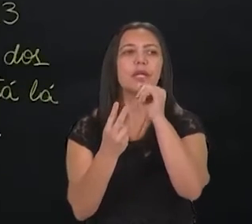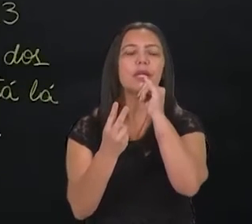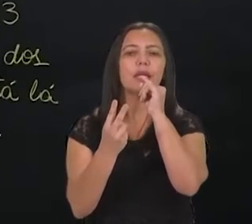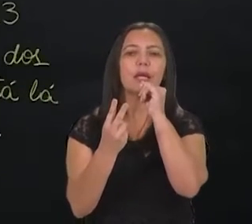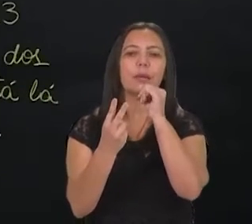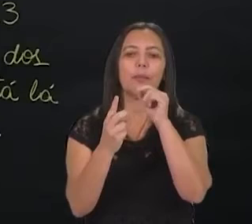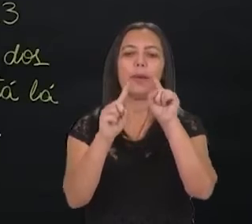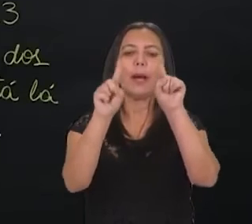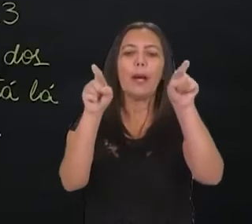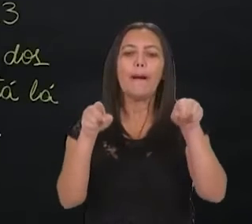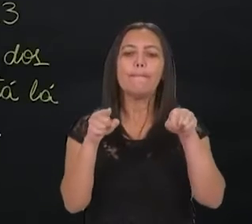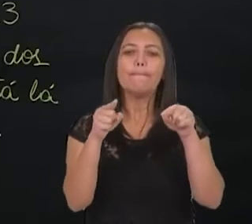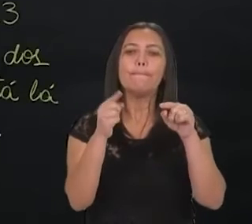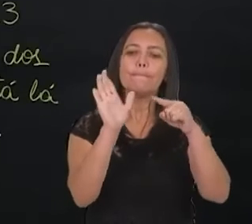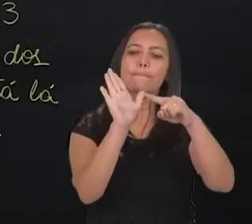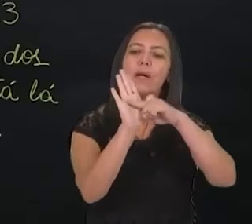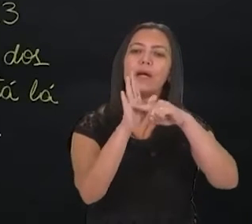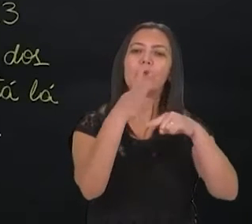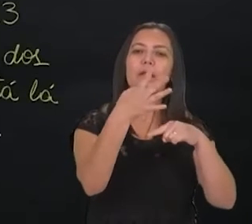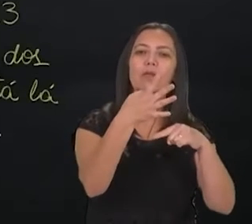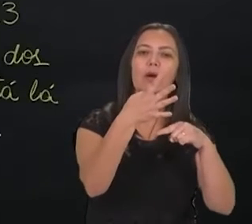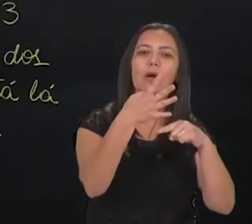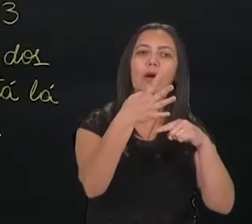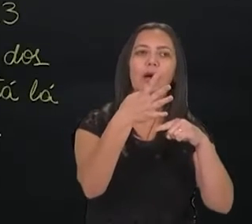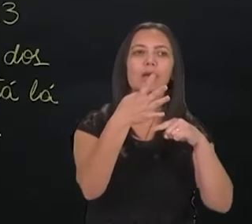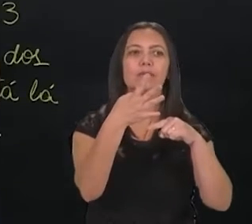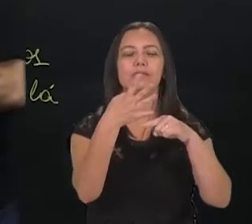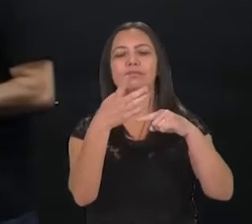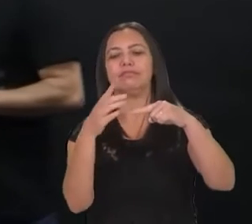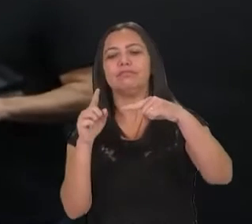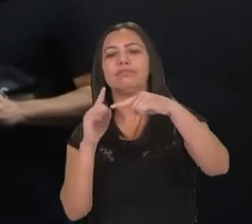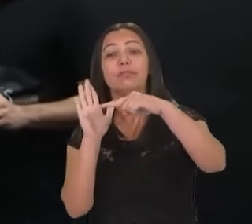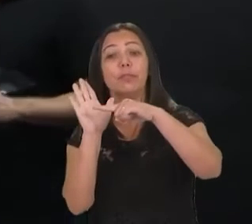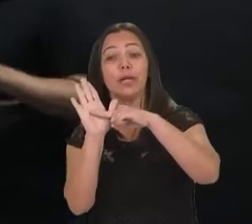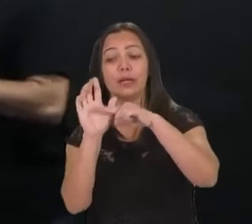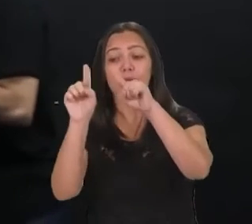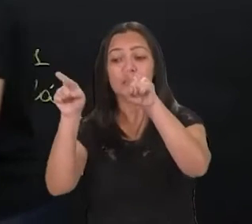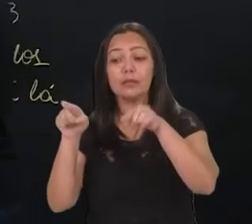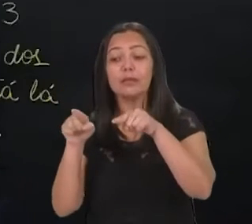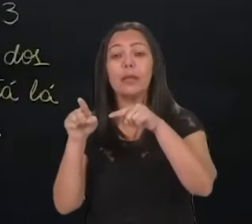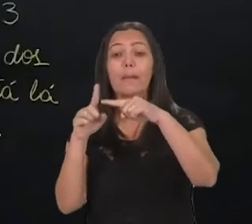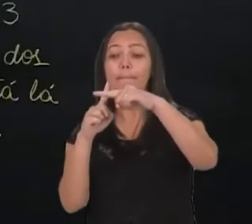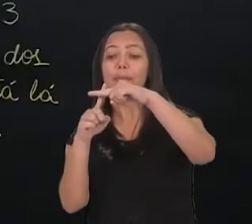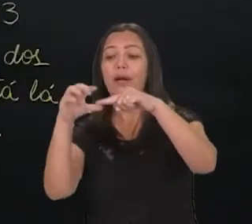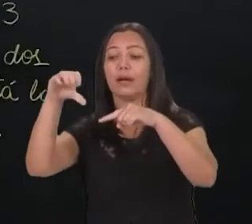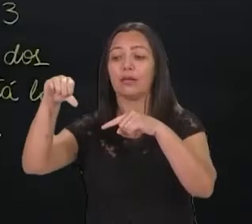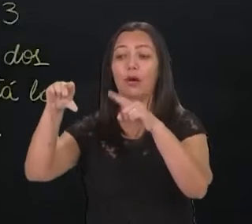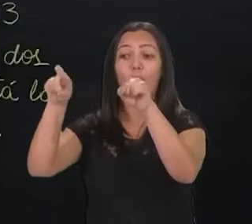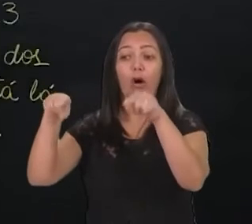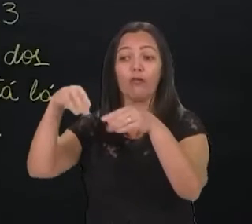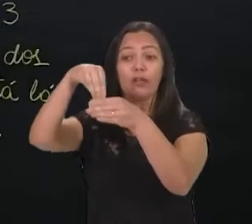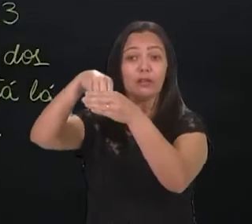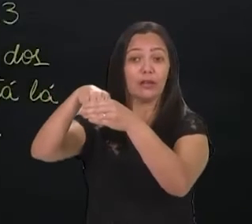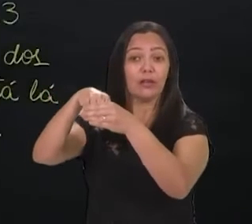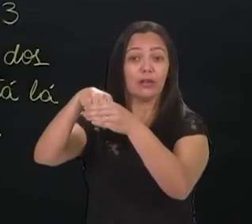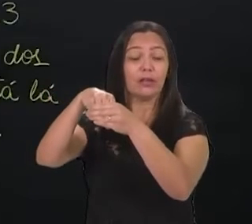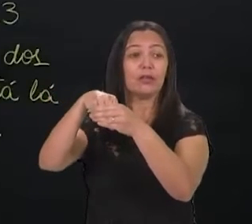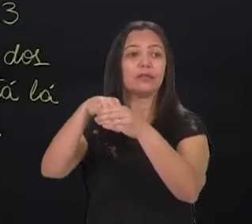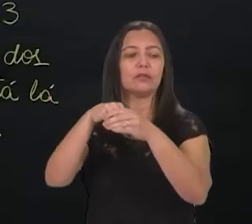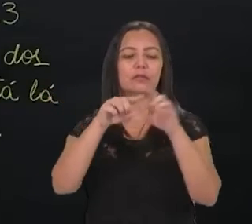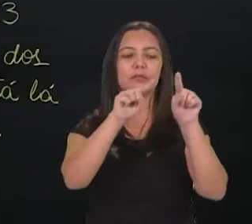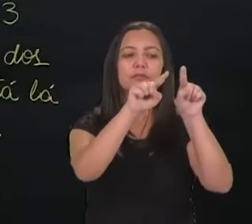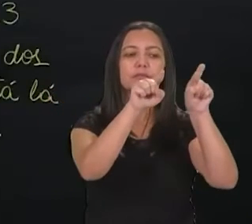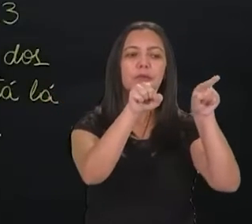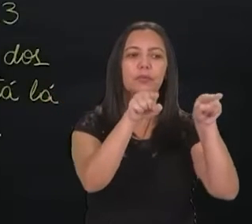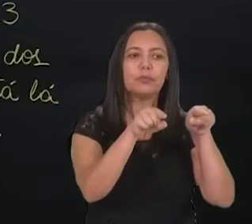por exemplo, olha lá, menos 4 menos mais 9, beleza? E aí, pelo fato de, entre